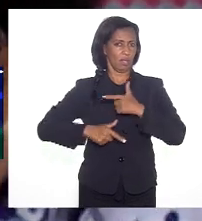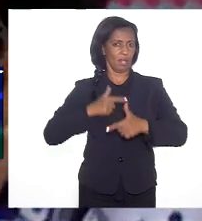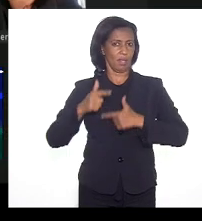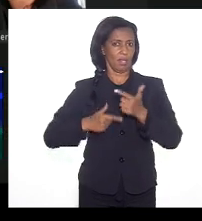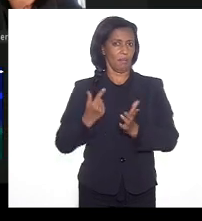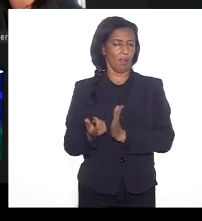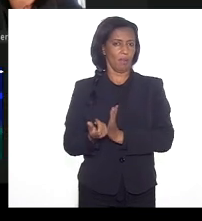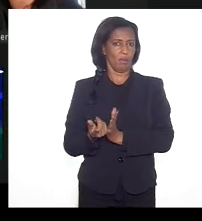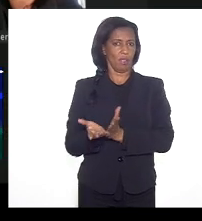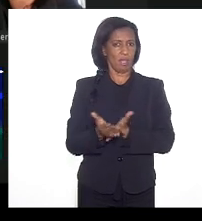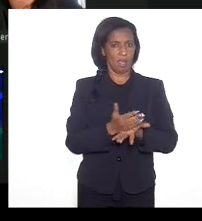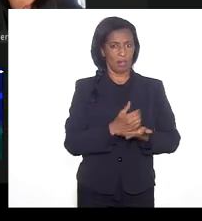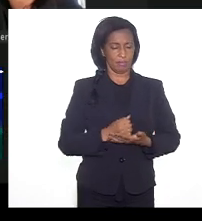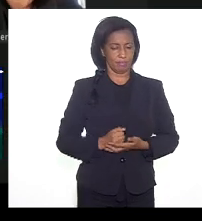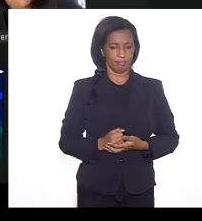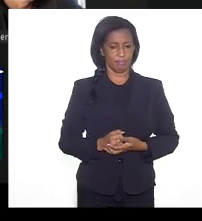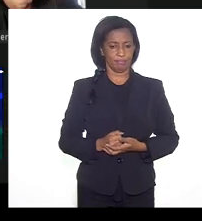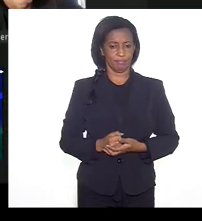obrigada presidente